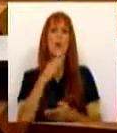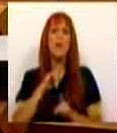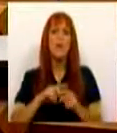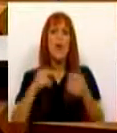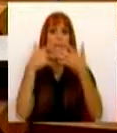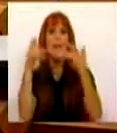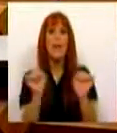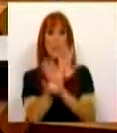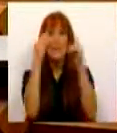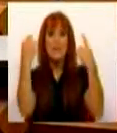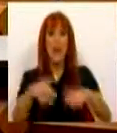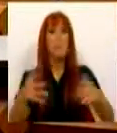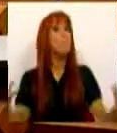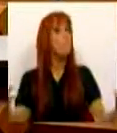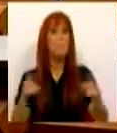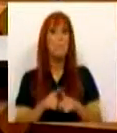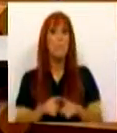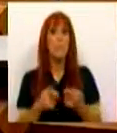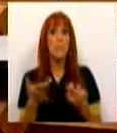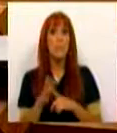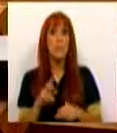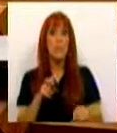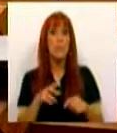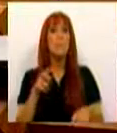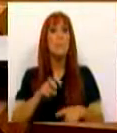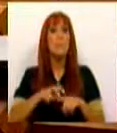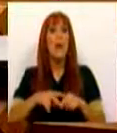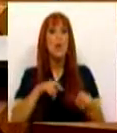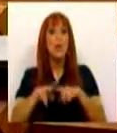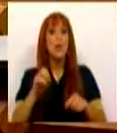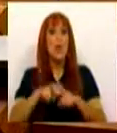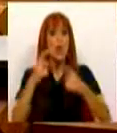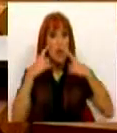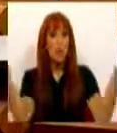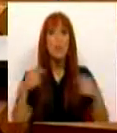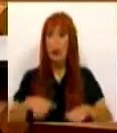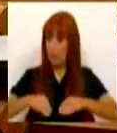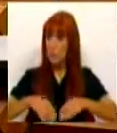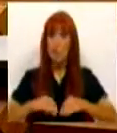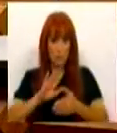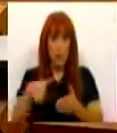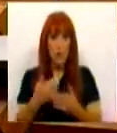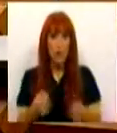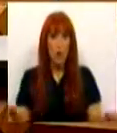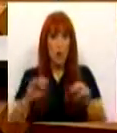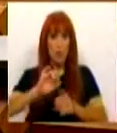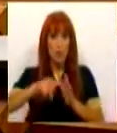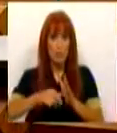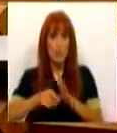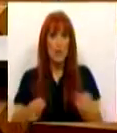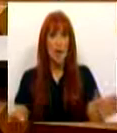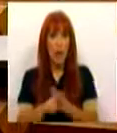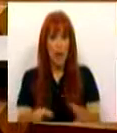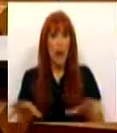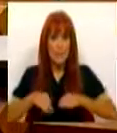para a transparência de cargos políticos e altos cargos públicos, que ainda aceita a apresentação de novos projetos de